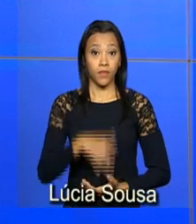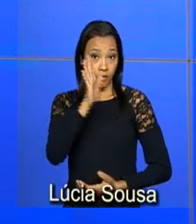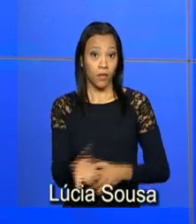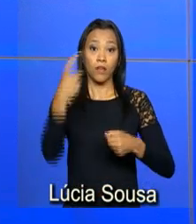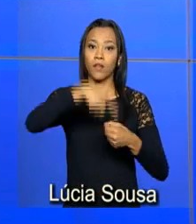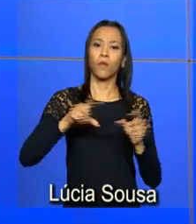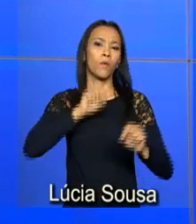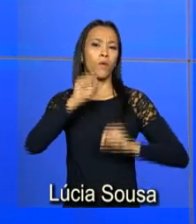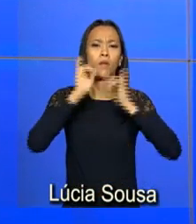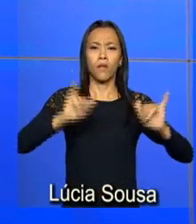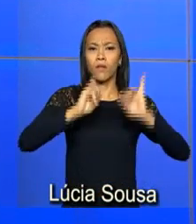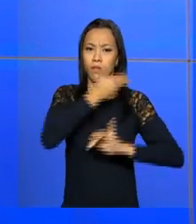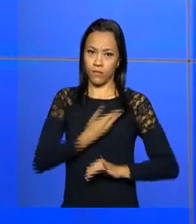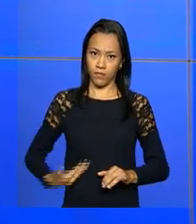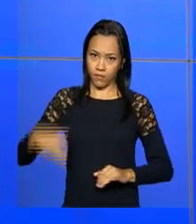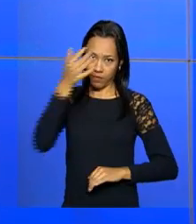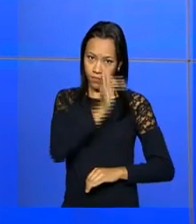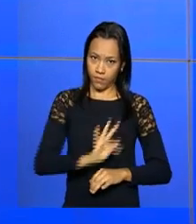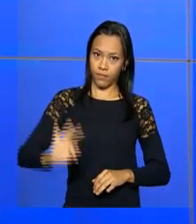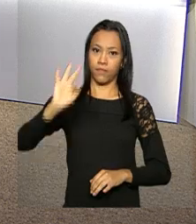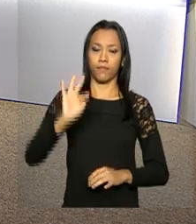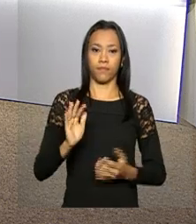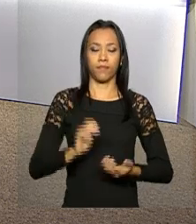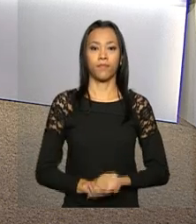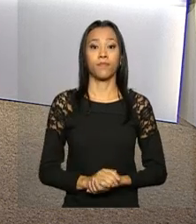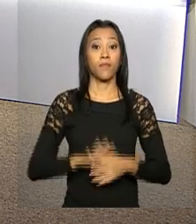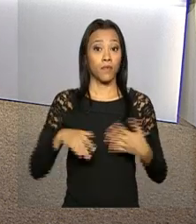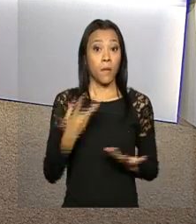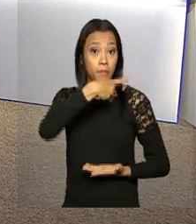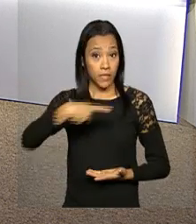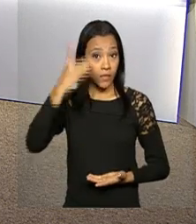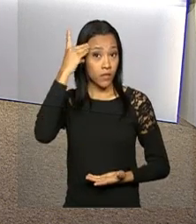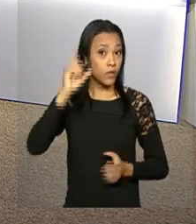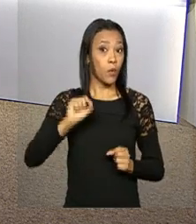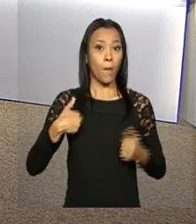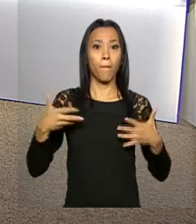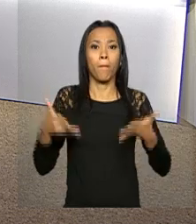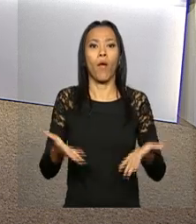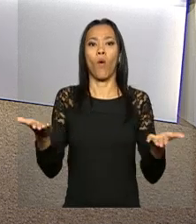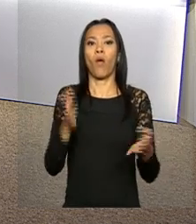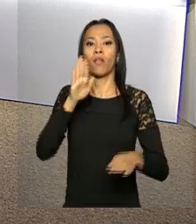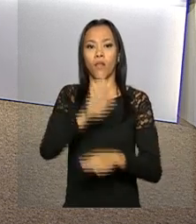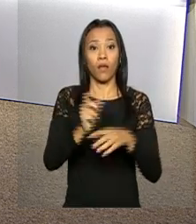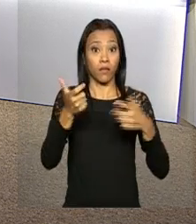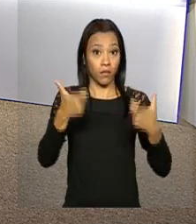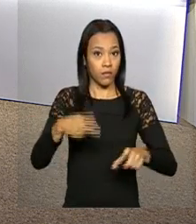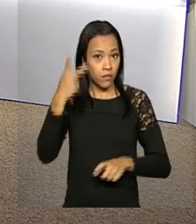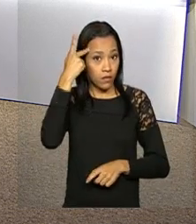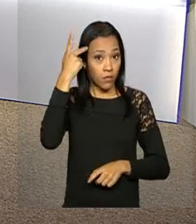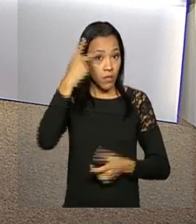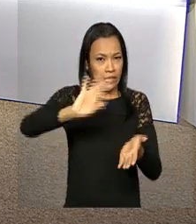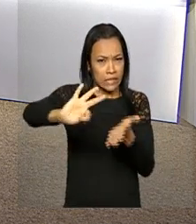Estamos de volta com outras notícias do Poder Executivo Federal. A presidenta Dilma Rousseff participa hoje à tarde da cerimônia